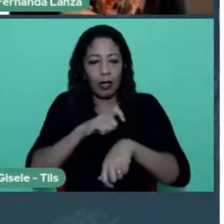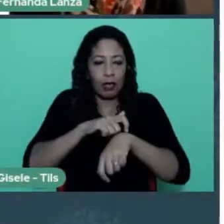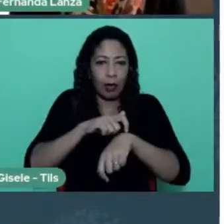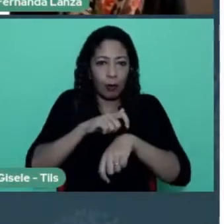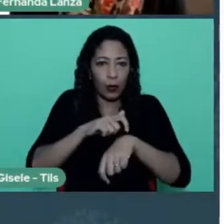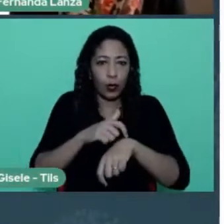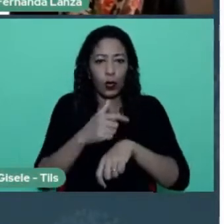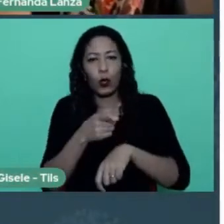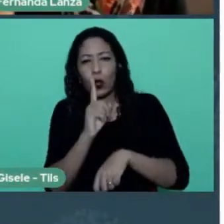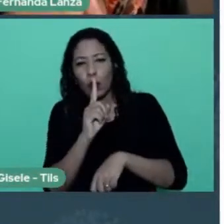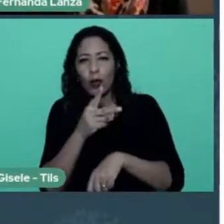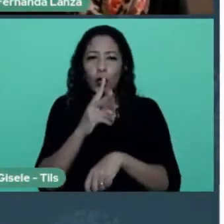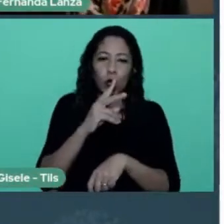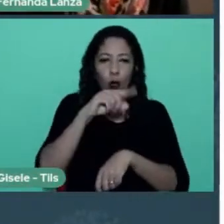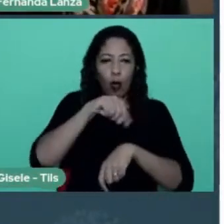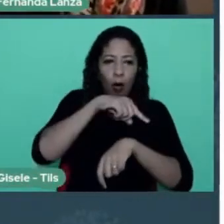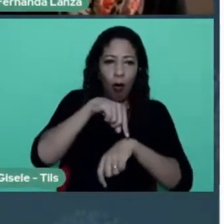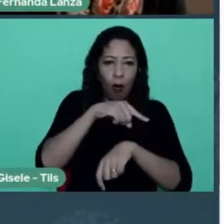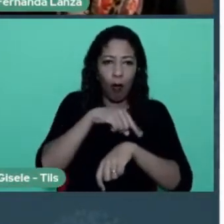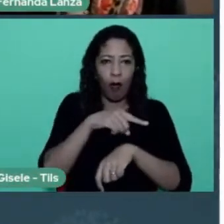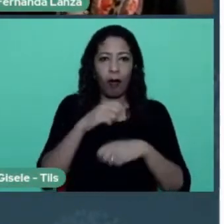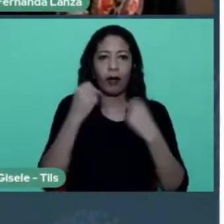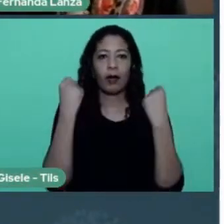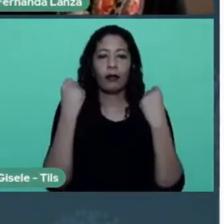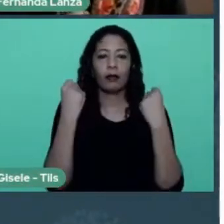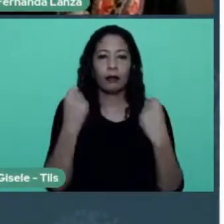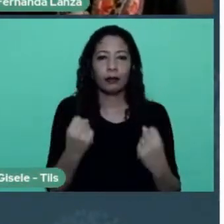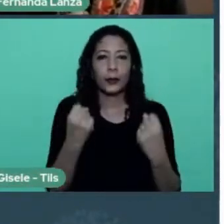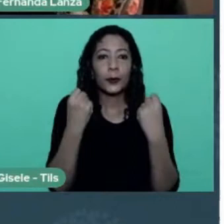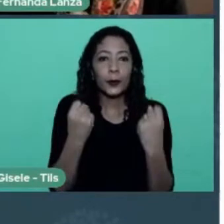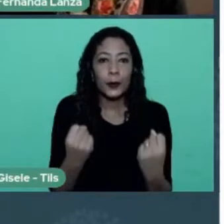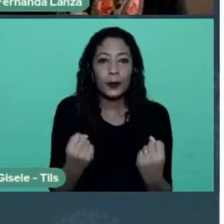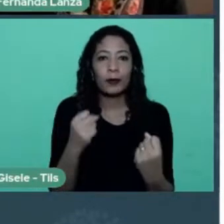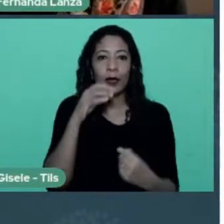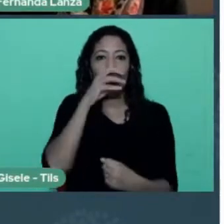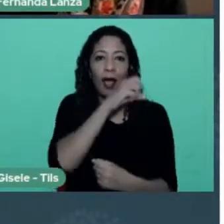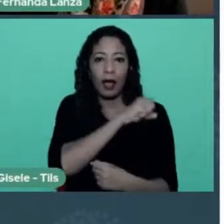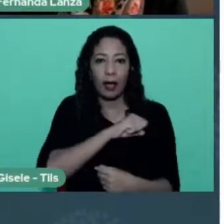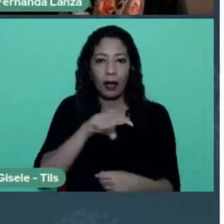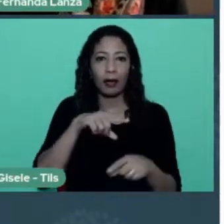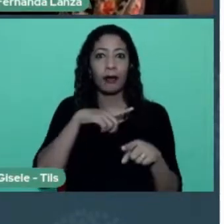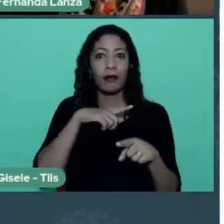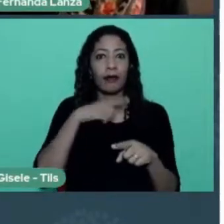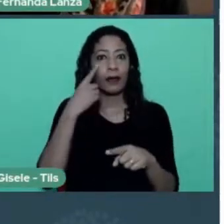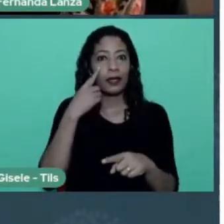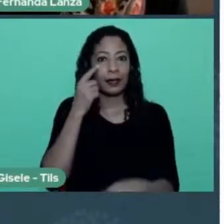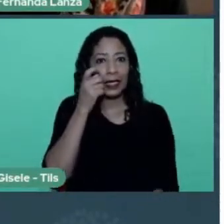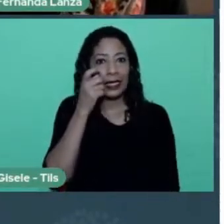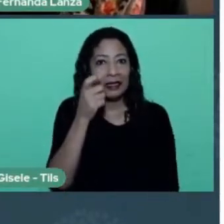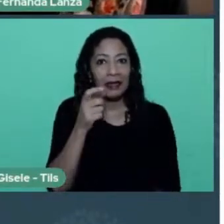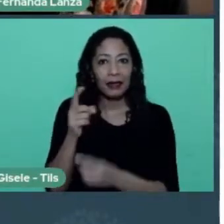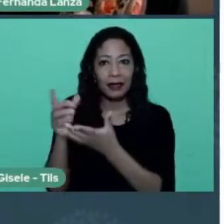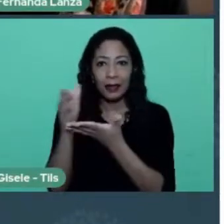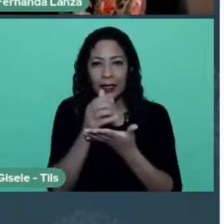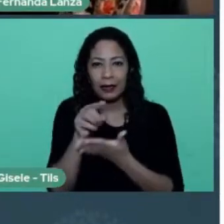de moderada a alta intensidade. E veja só que interessante na meta-análise, e esse é um dado muito